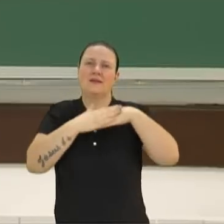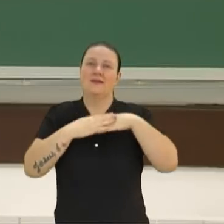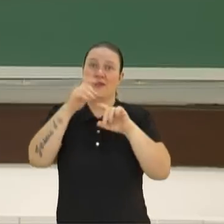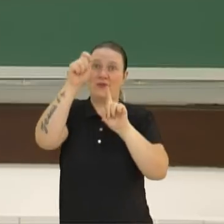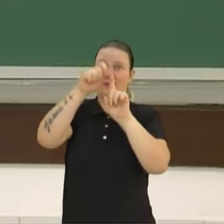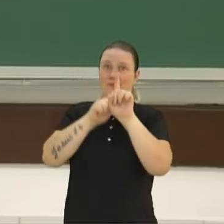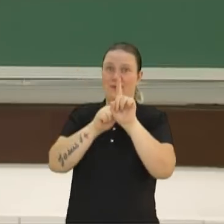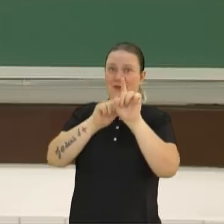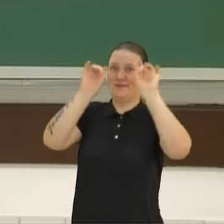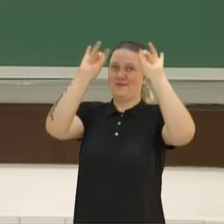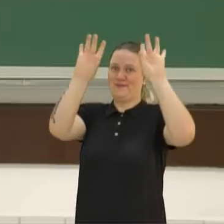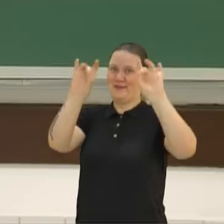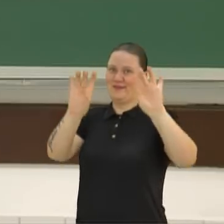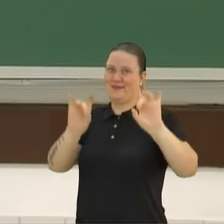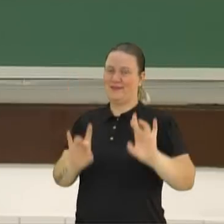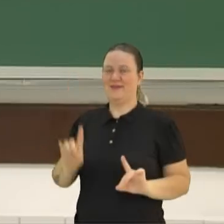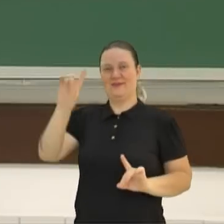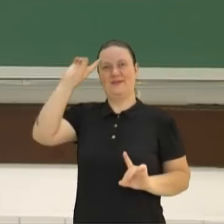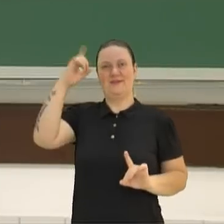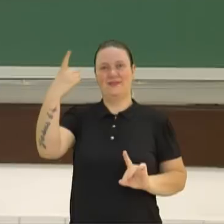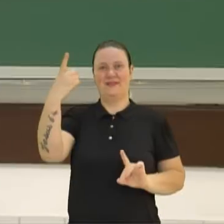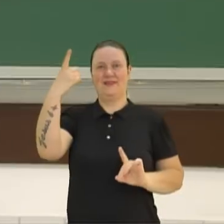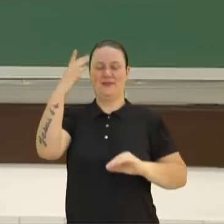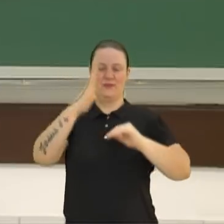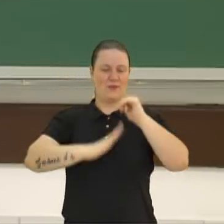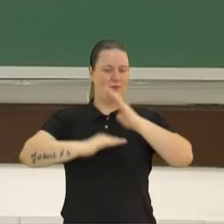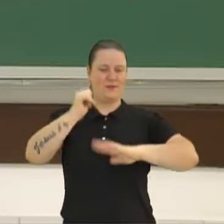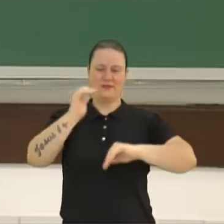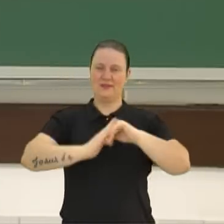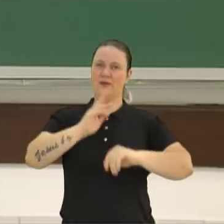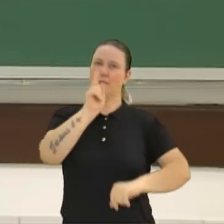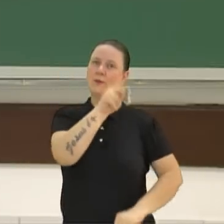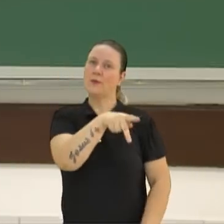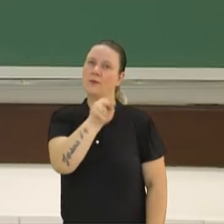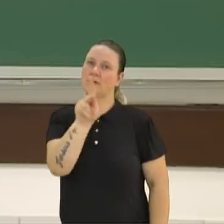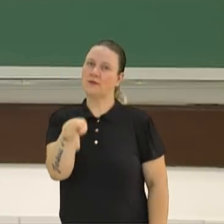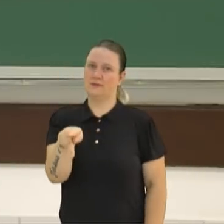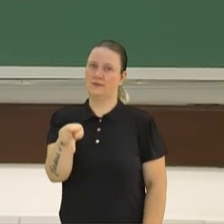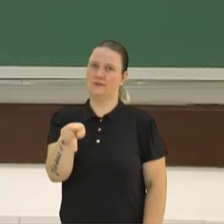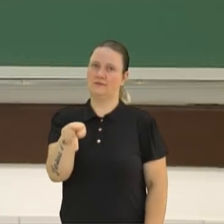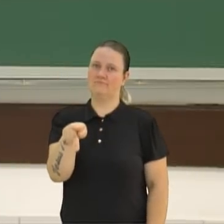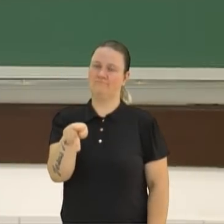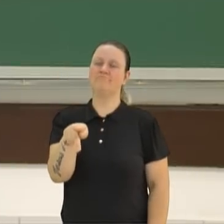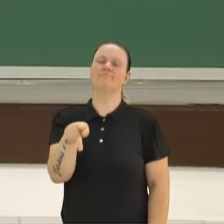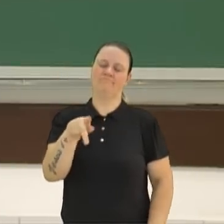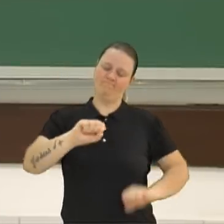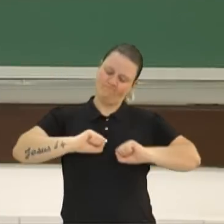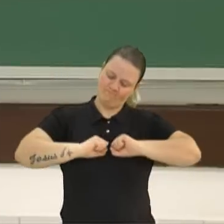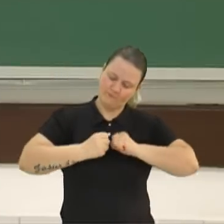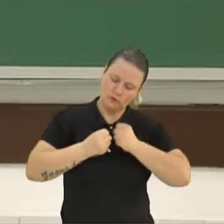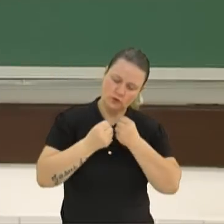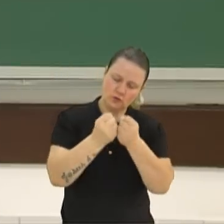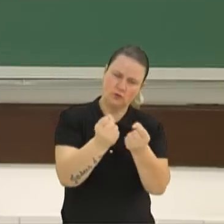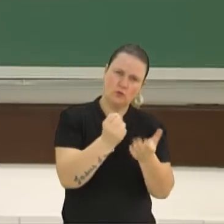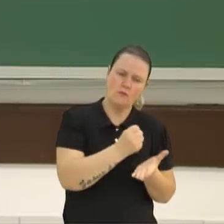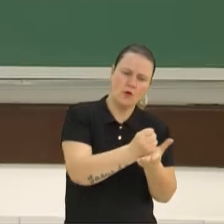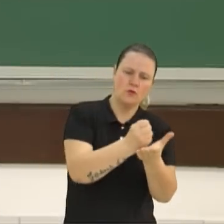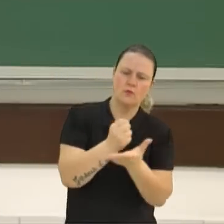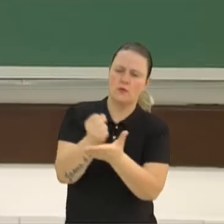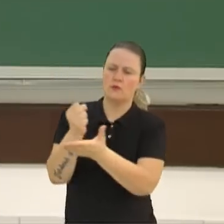Professores. O profissional que, sem dúvida nenhuma, se dedica a ajudar as pessoas nos projetos de vida que